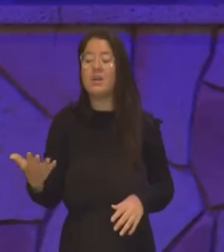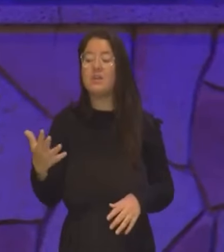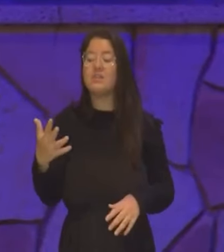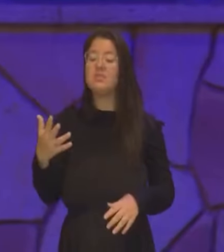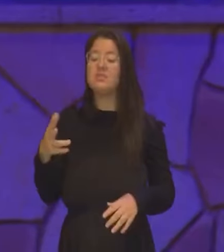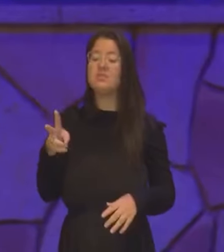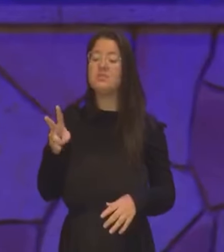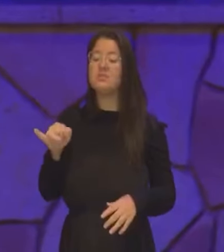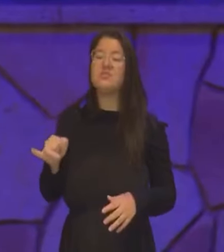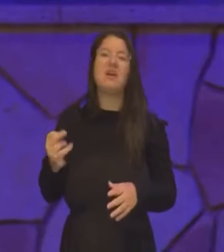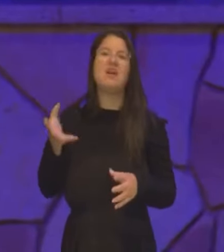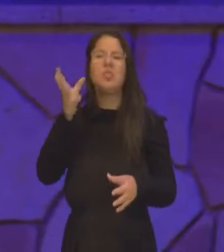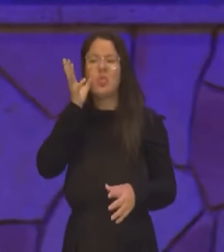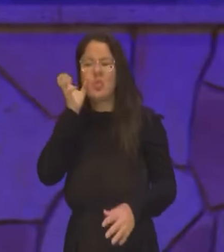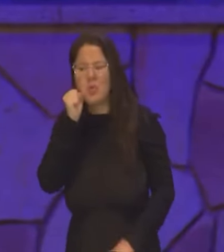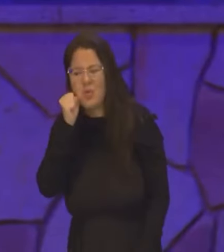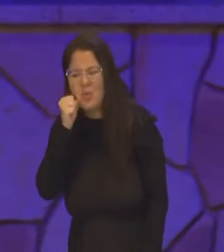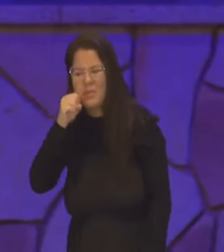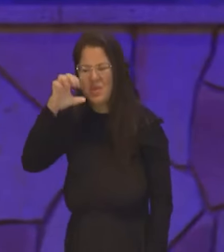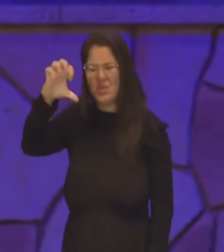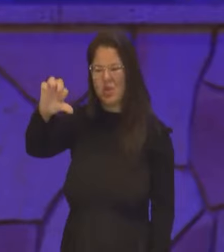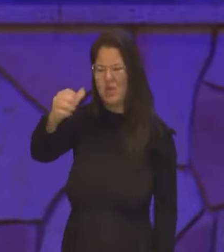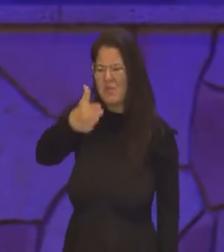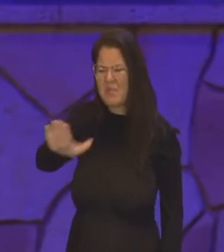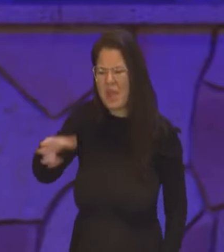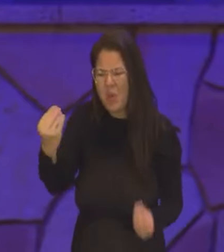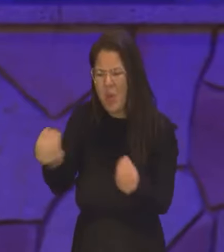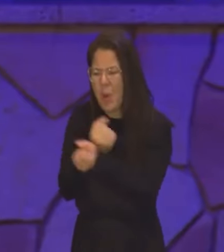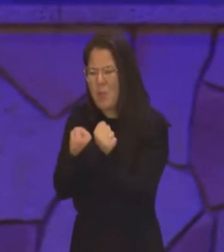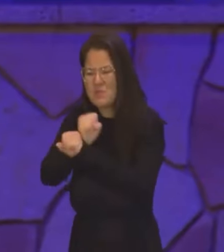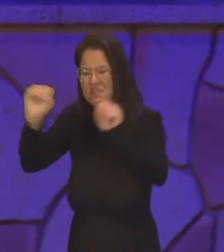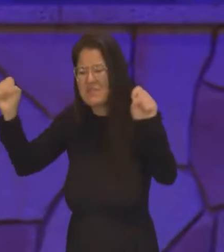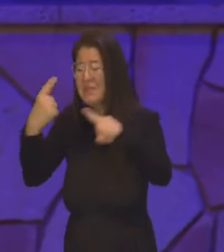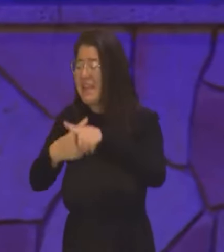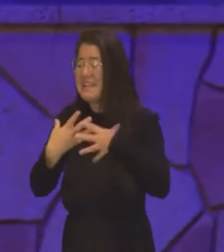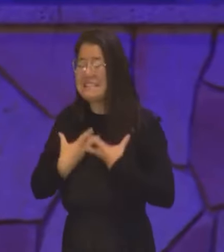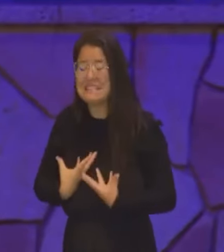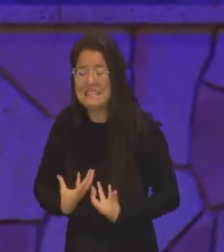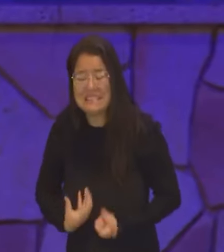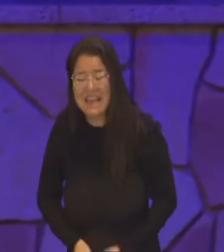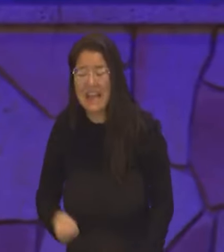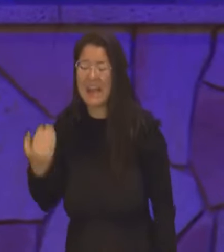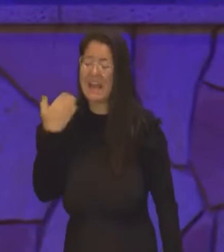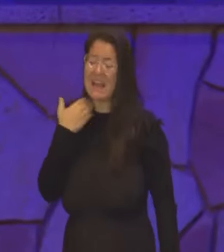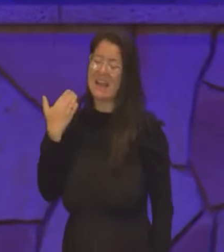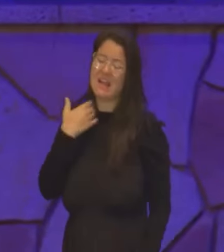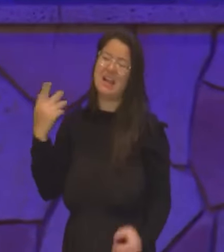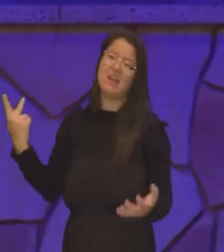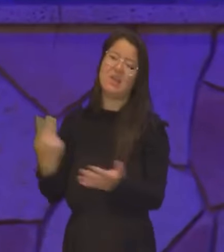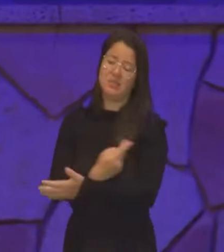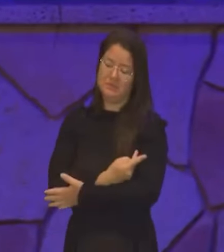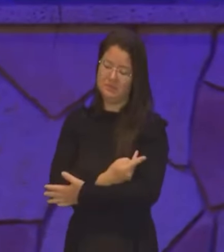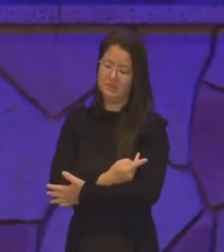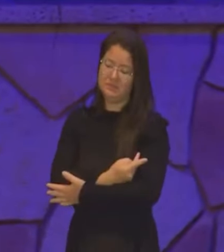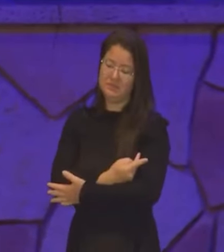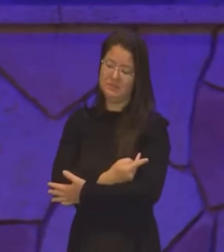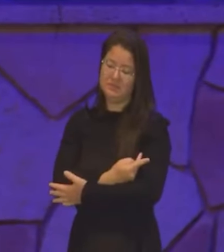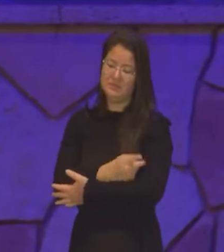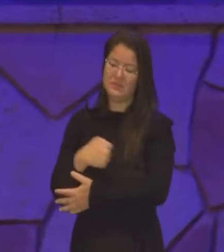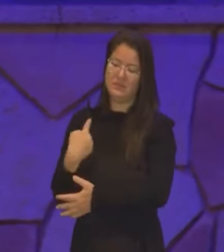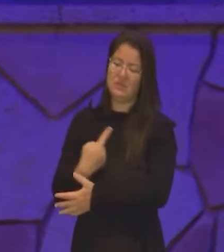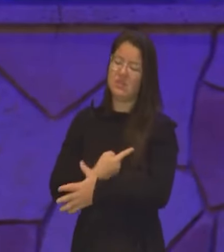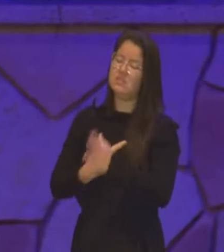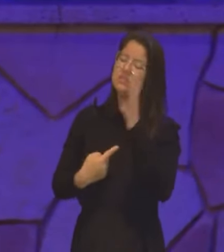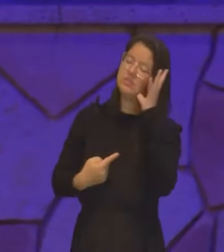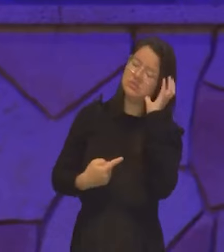para repousar às 21h30, é impossível. Mas quando estamos cansados, é isso que acontece com a gente simplesmente deita